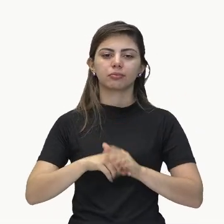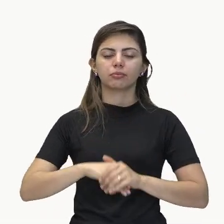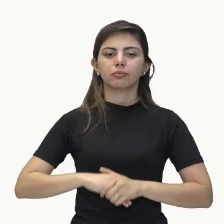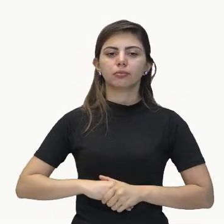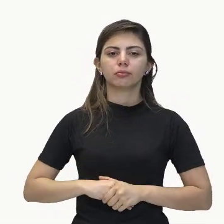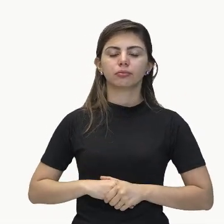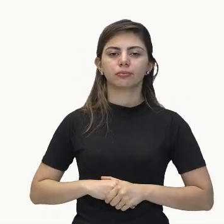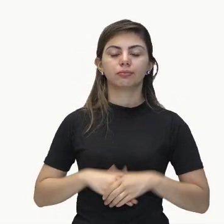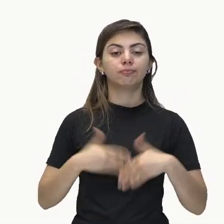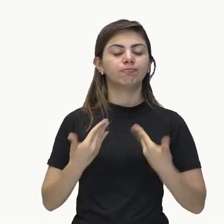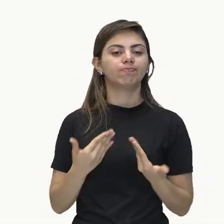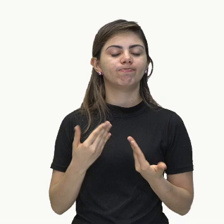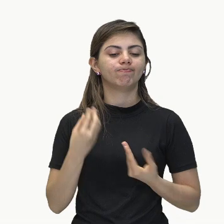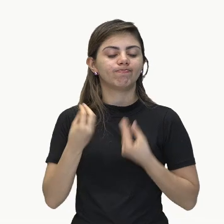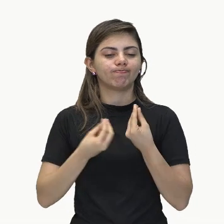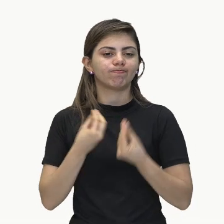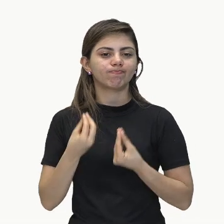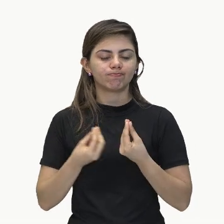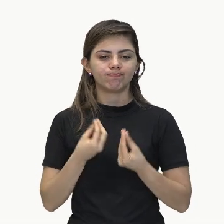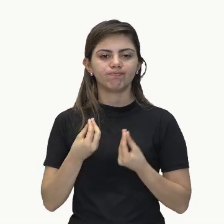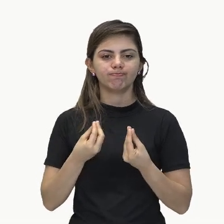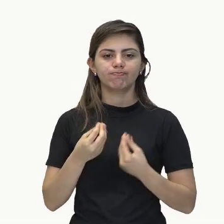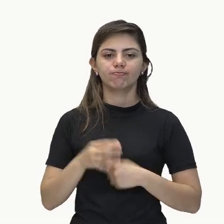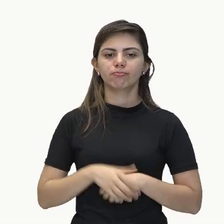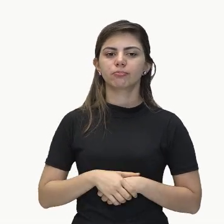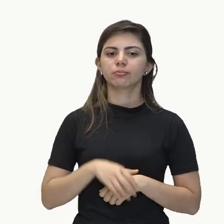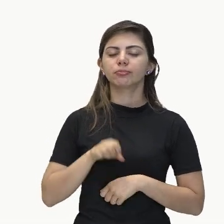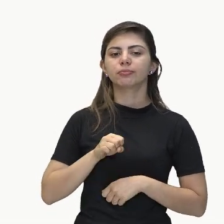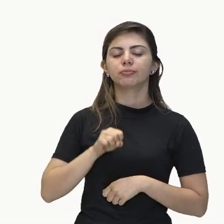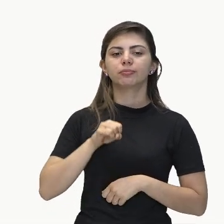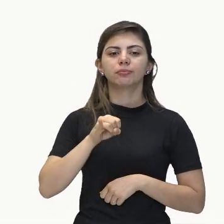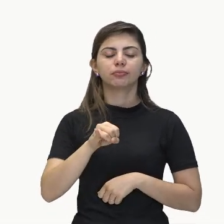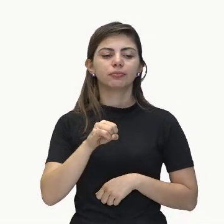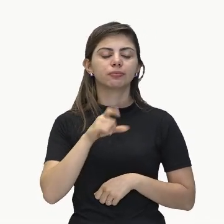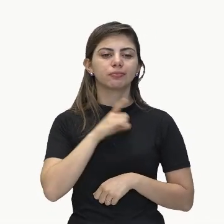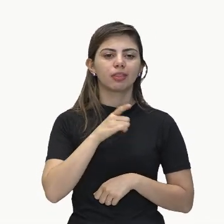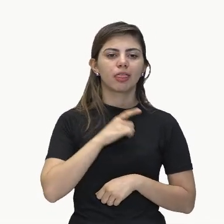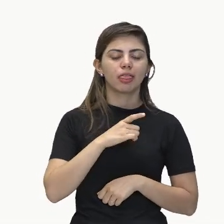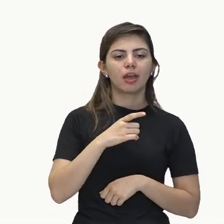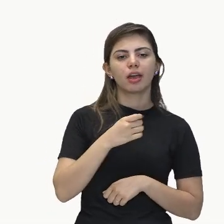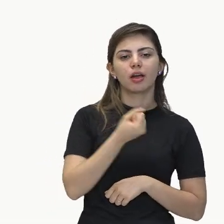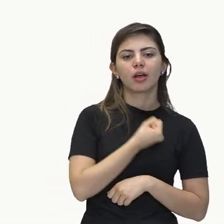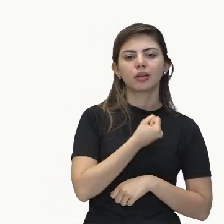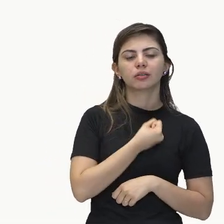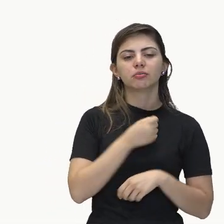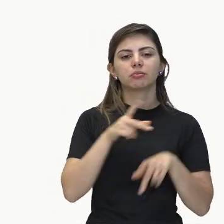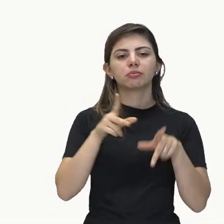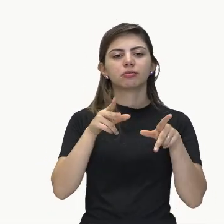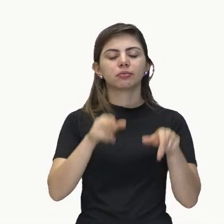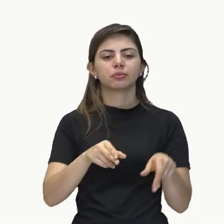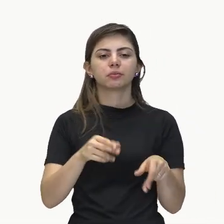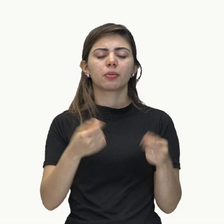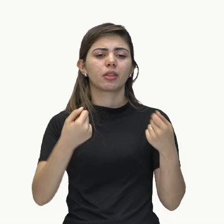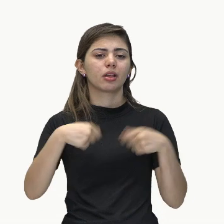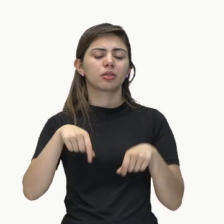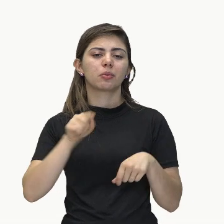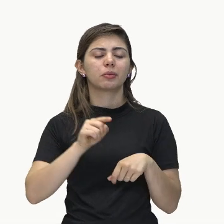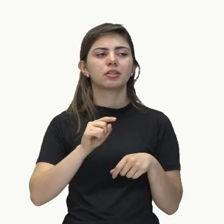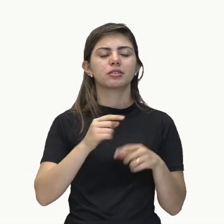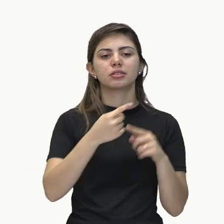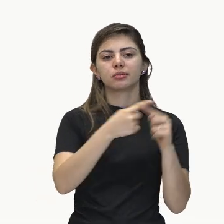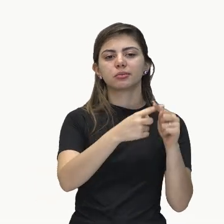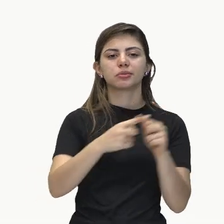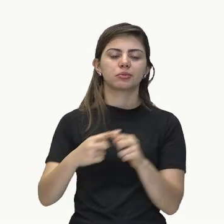E aí, o que é que eu posso fazer aqui, ó? Se os termos forem iguais, eu não preciso multiplicar pelo meu coeficiente da